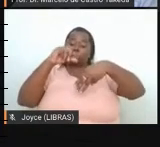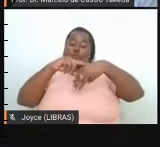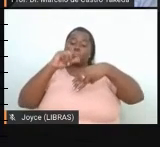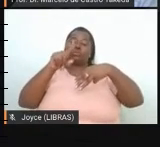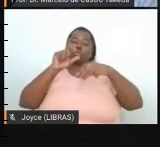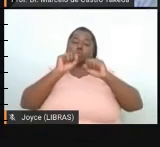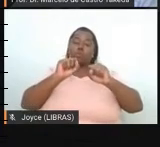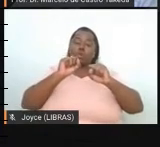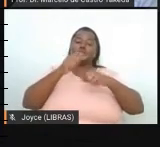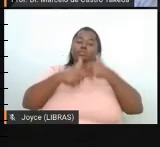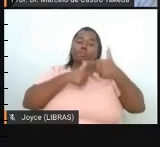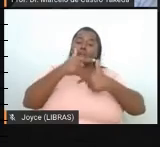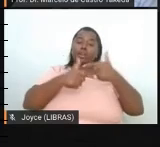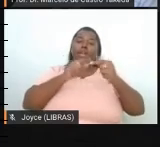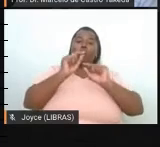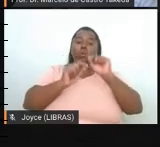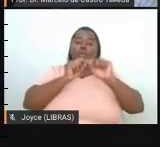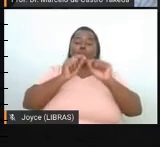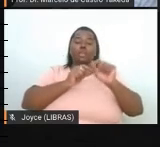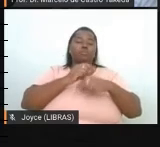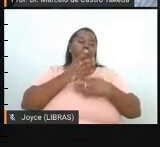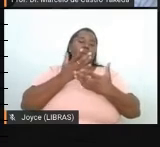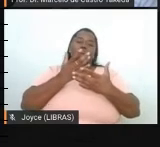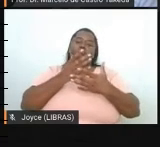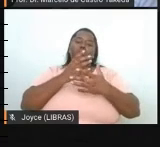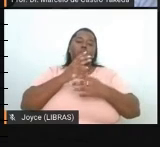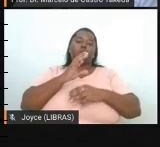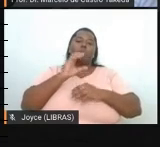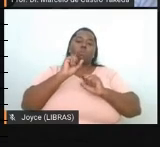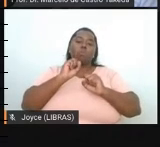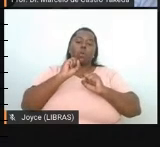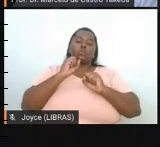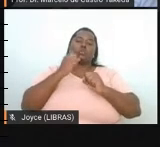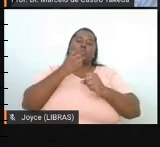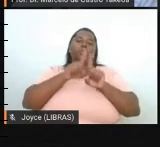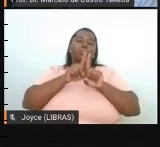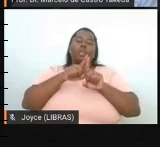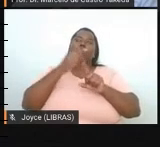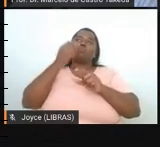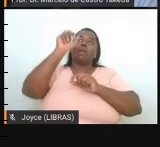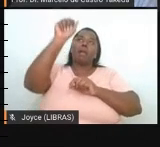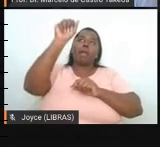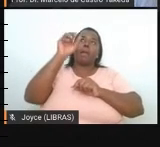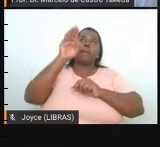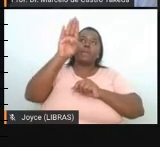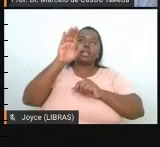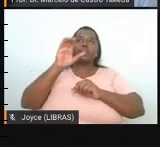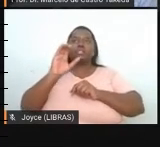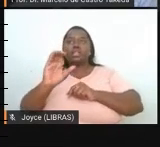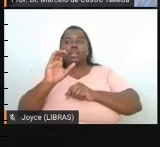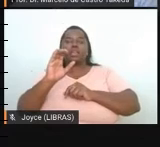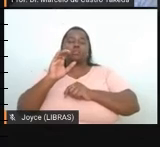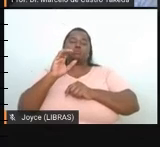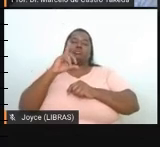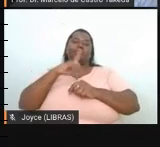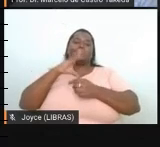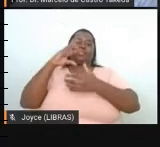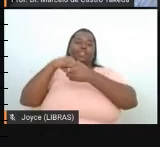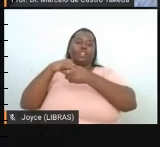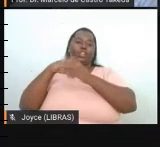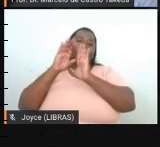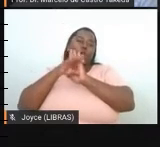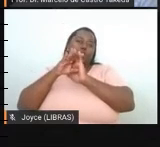texto. Quem gosta de trabalhar com conceito, A, B, C, pode também trabalhar dentro do livro de notas, estabelecendo